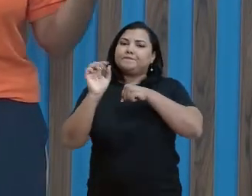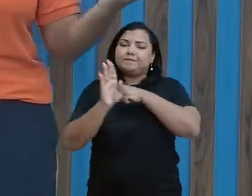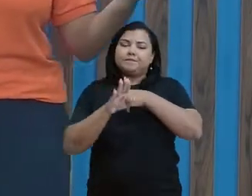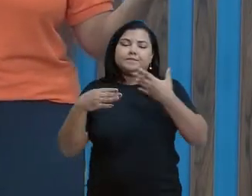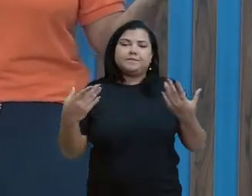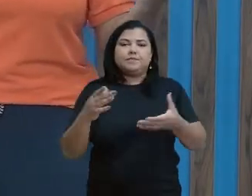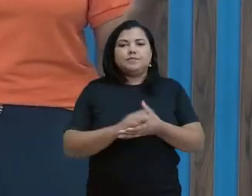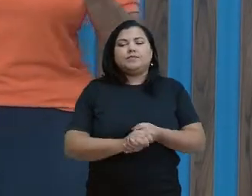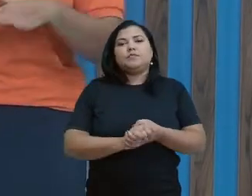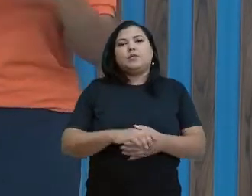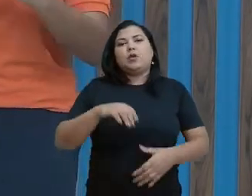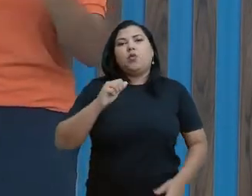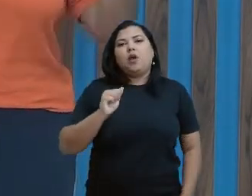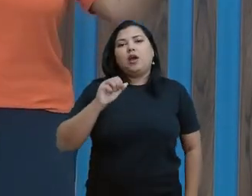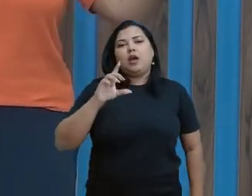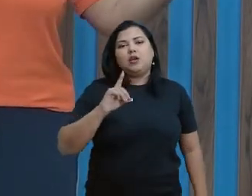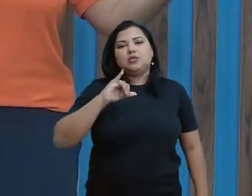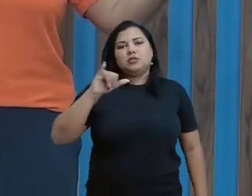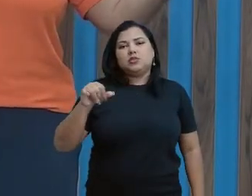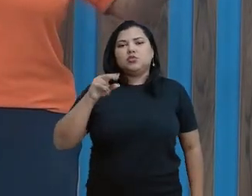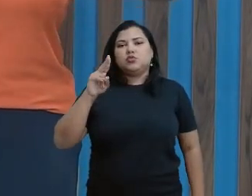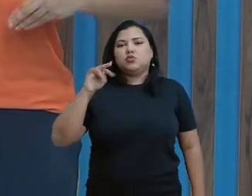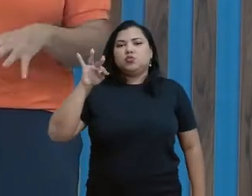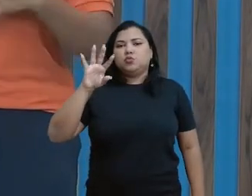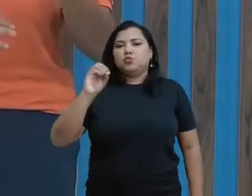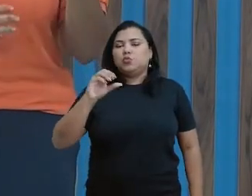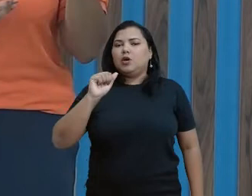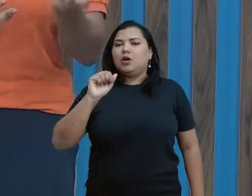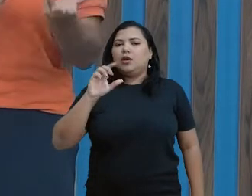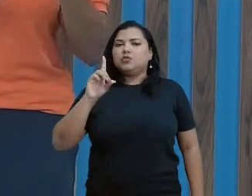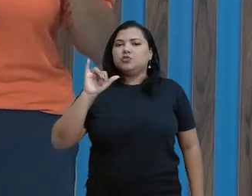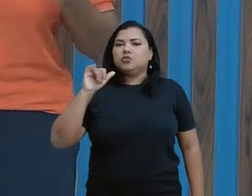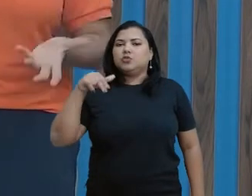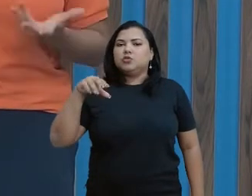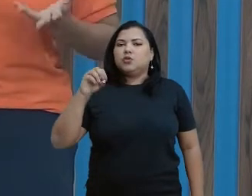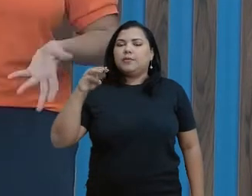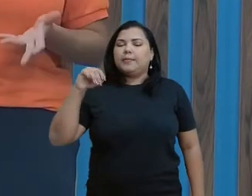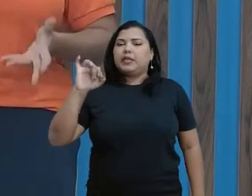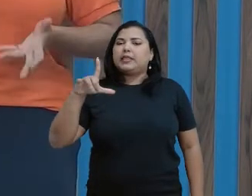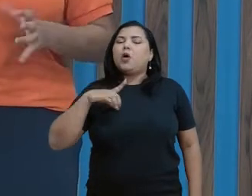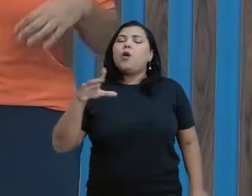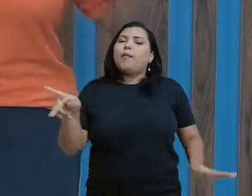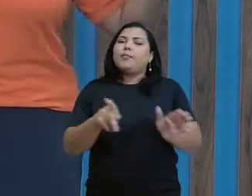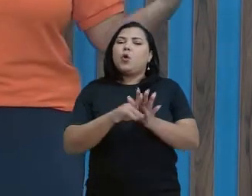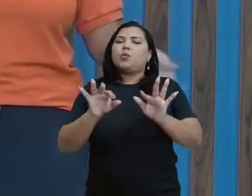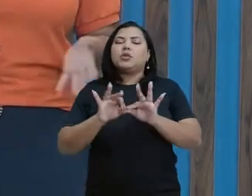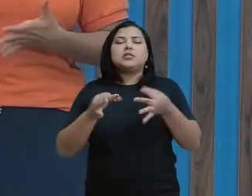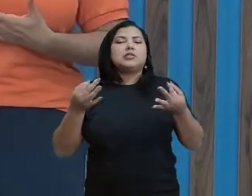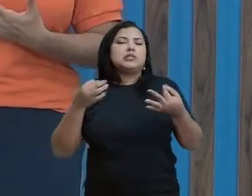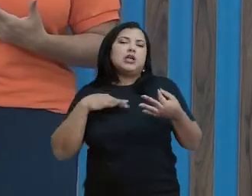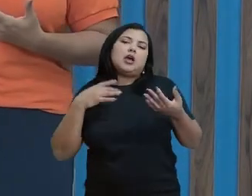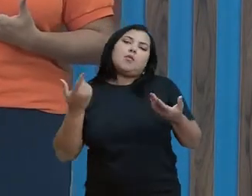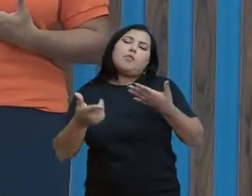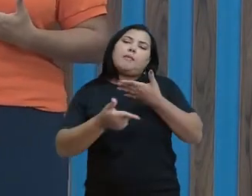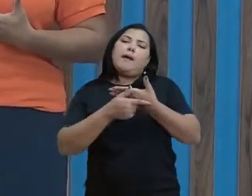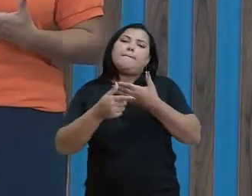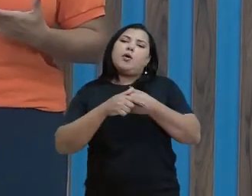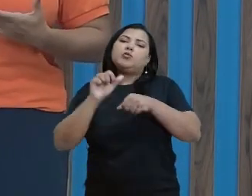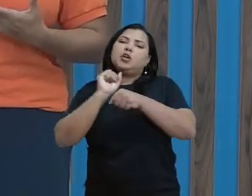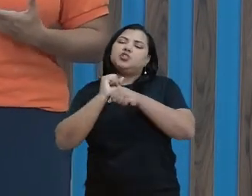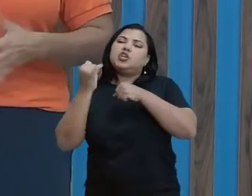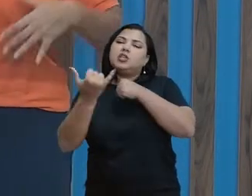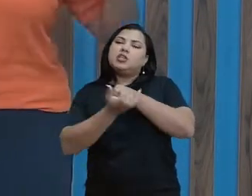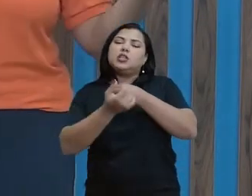adjunto adnominal é um termo sintático para uma função exercida geralmente por adjetivos,